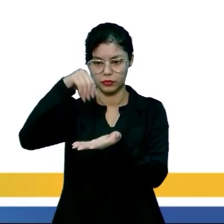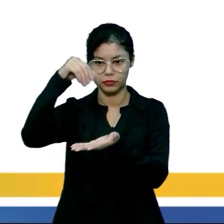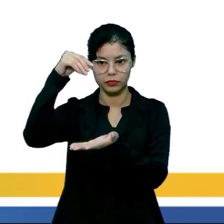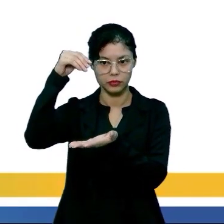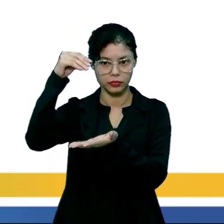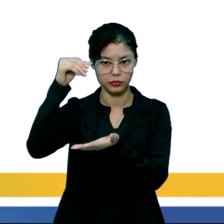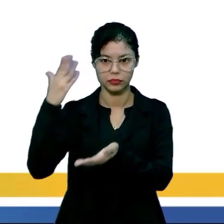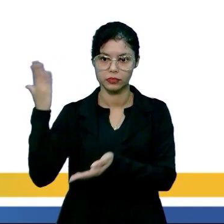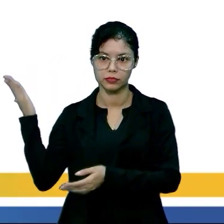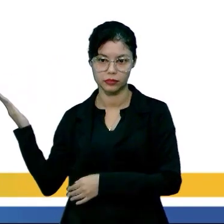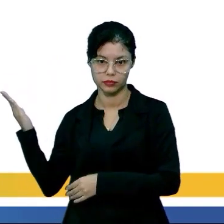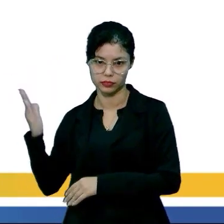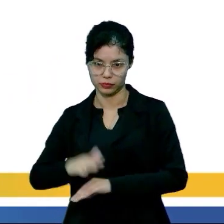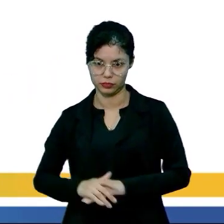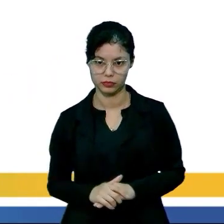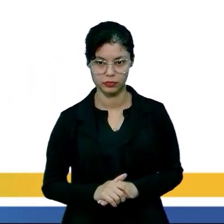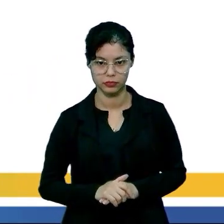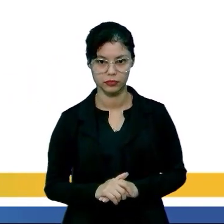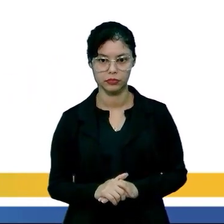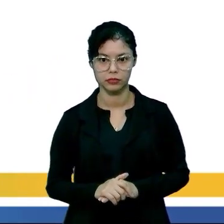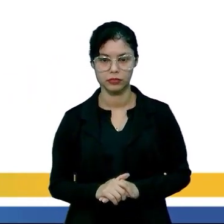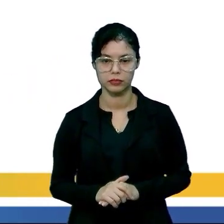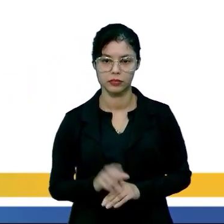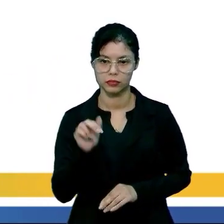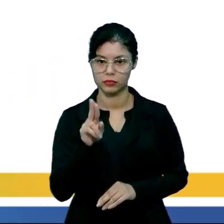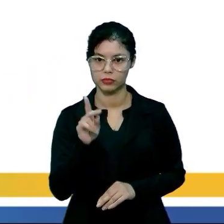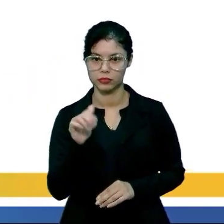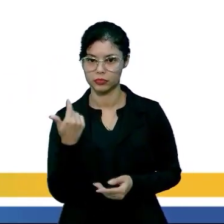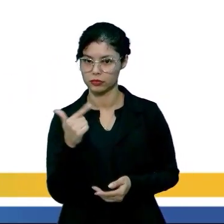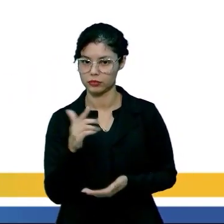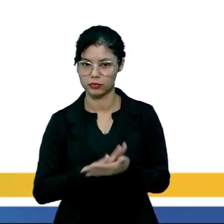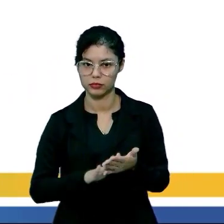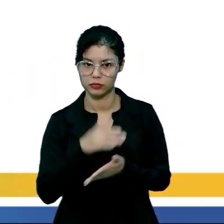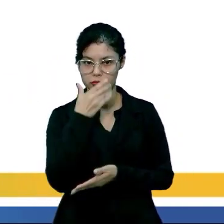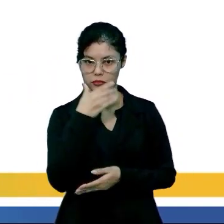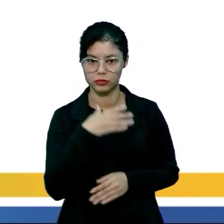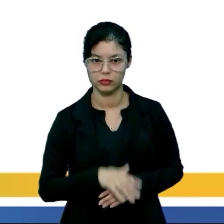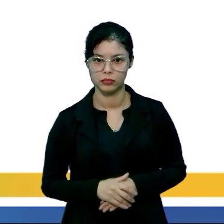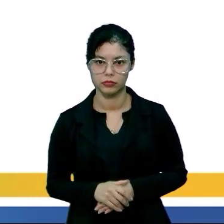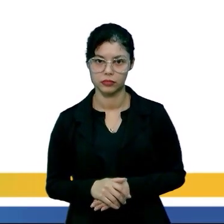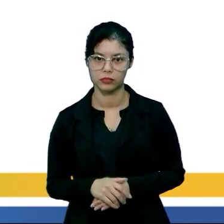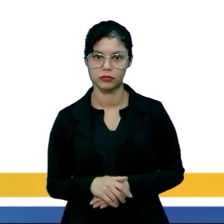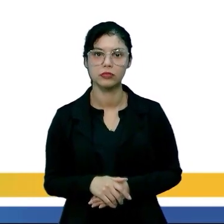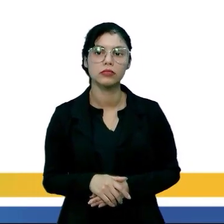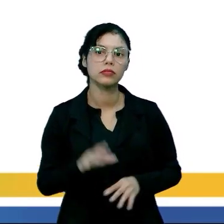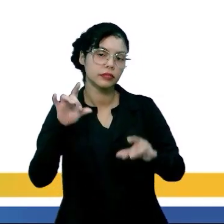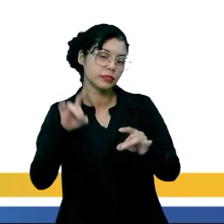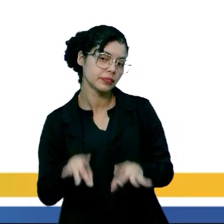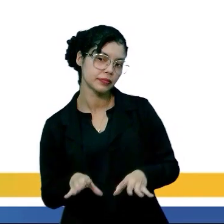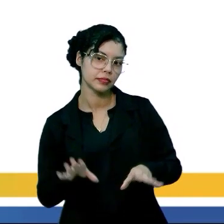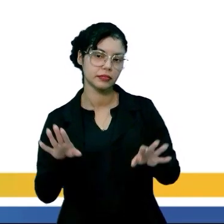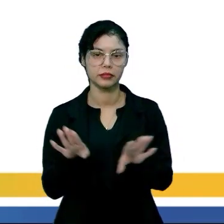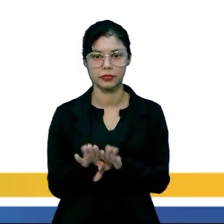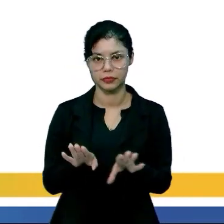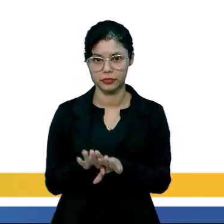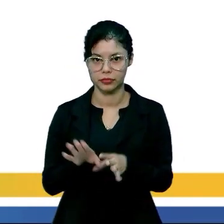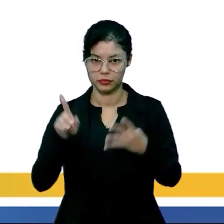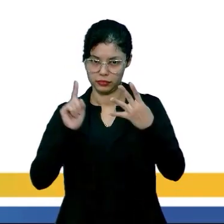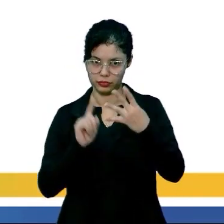temos exemplo, o pinhão, tá? Uma semente nua aí, sem o fruto. E por último, temos